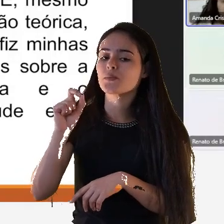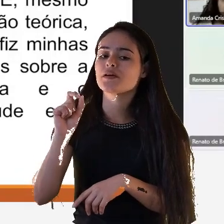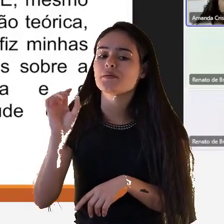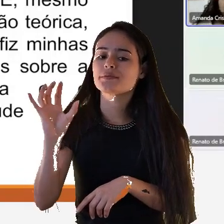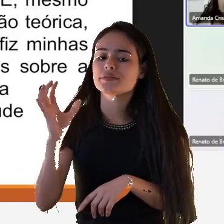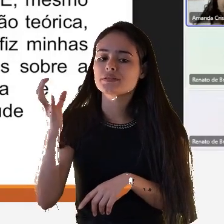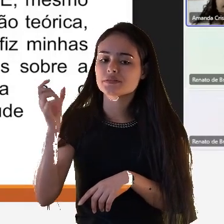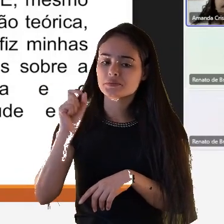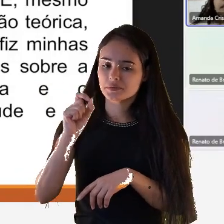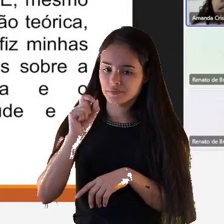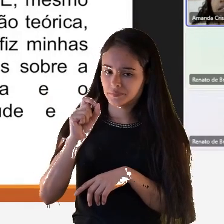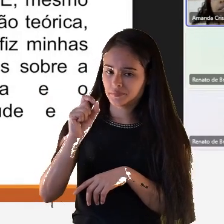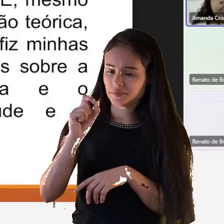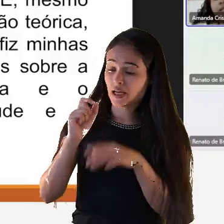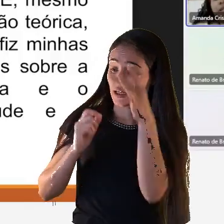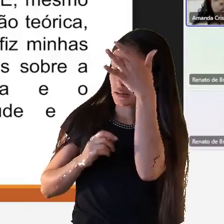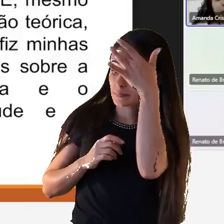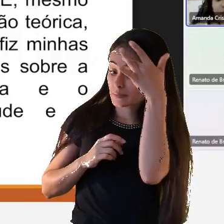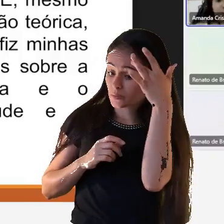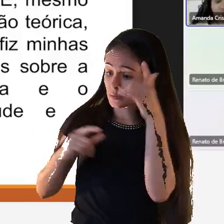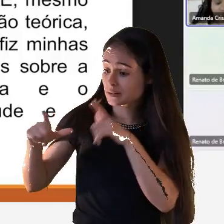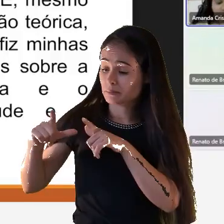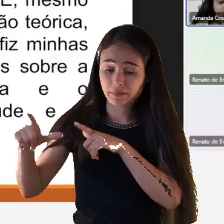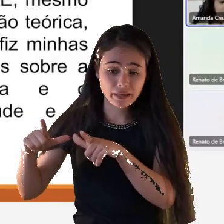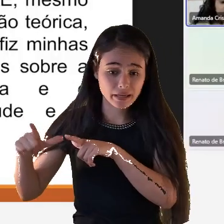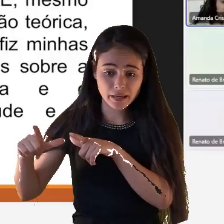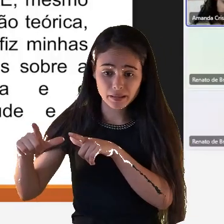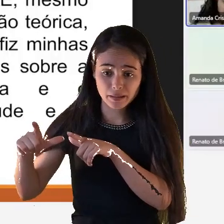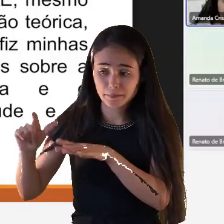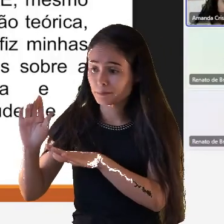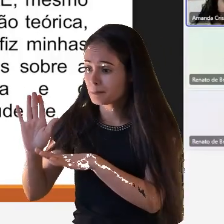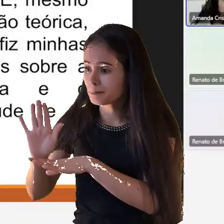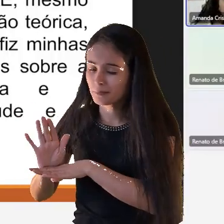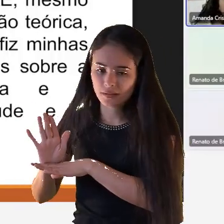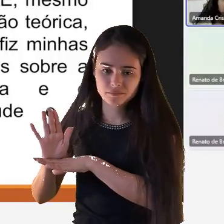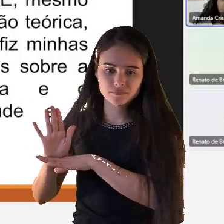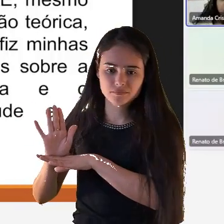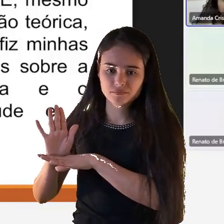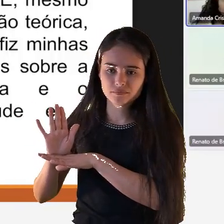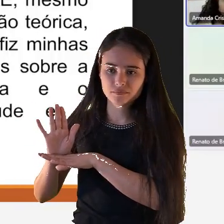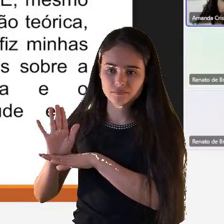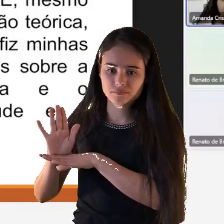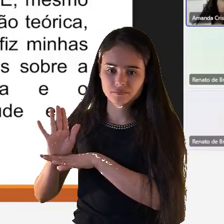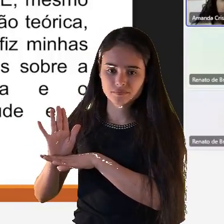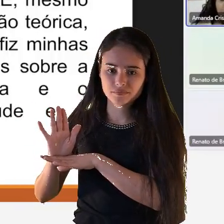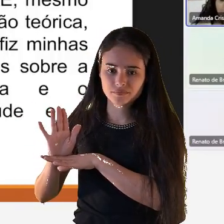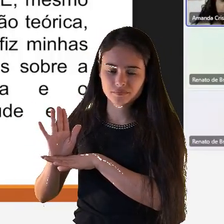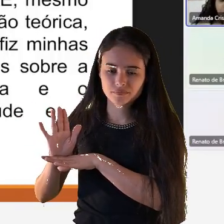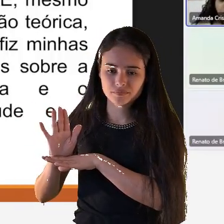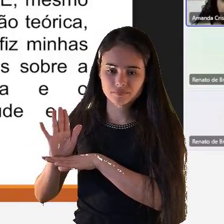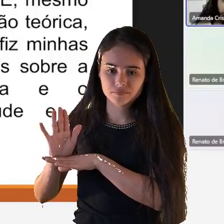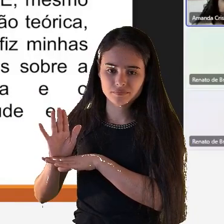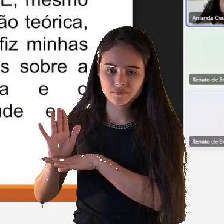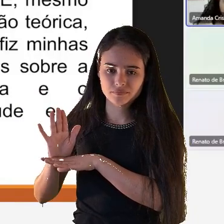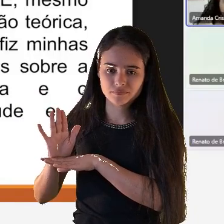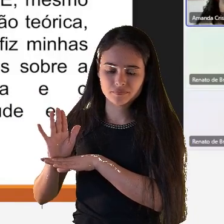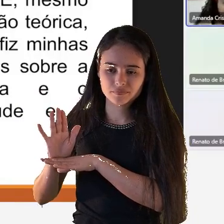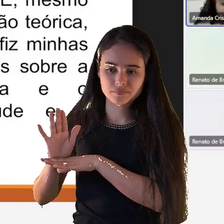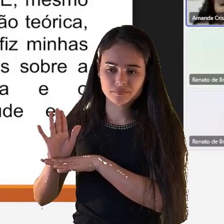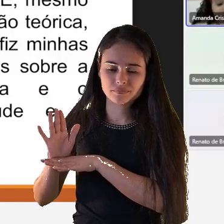não só né, da escola, né, da educação, mas de todos os